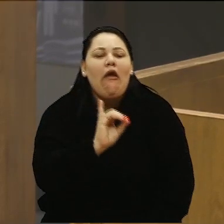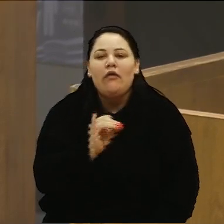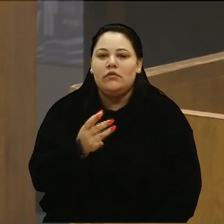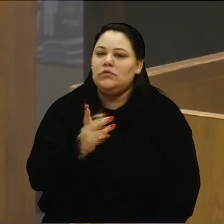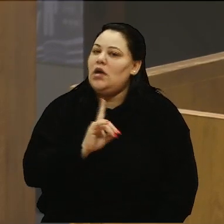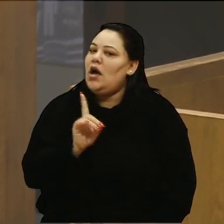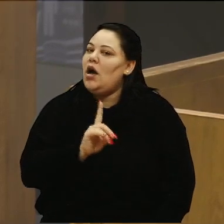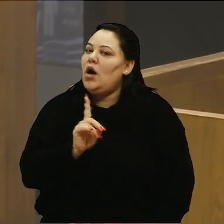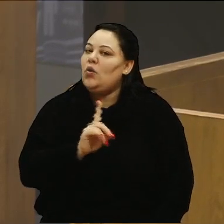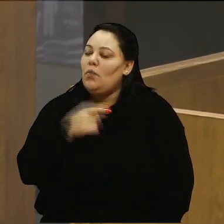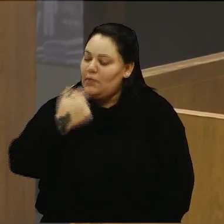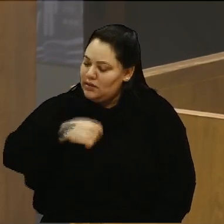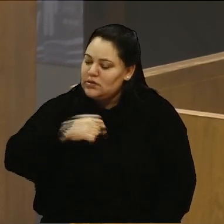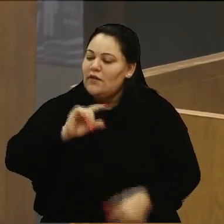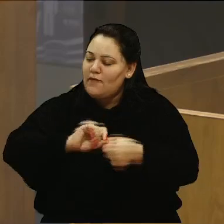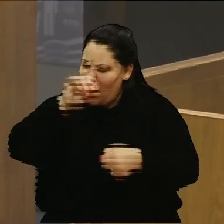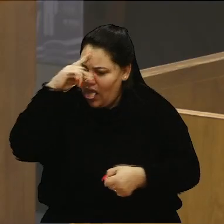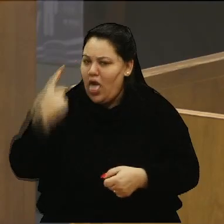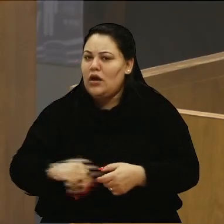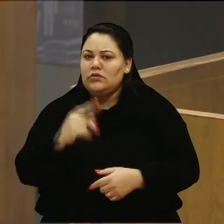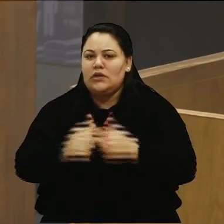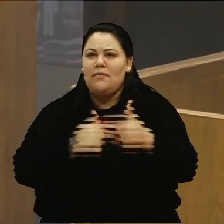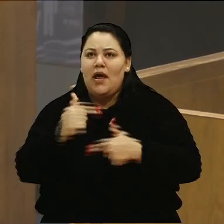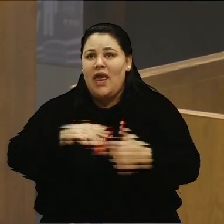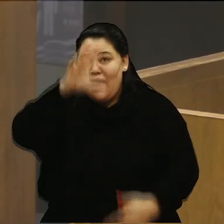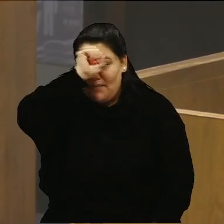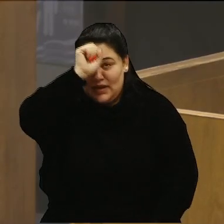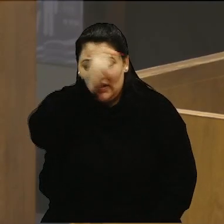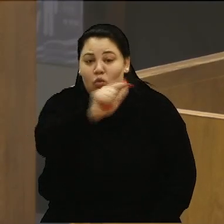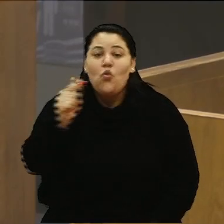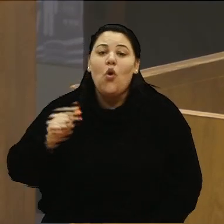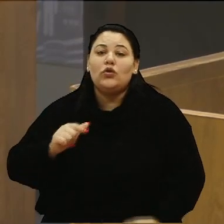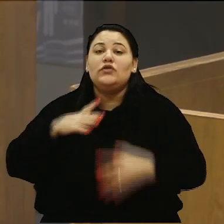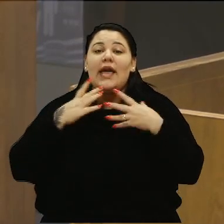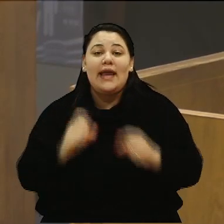Tem que executar, tem que fazer. Aprenda com outros secretários.